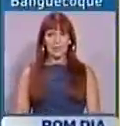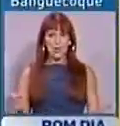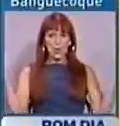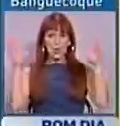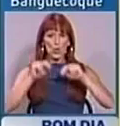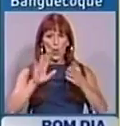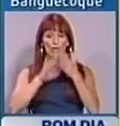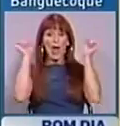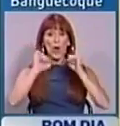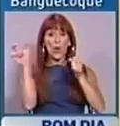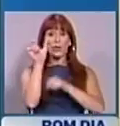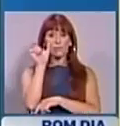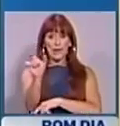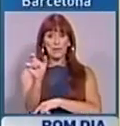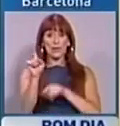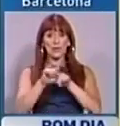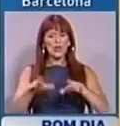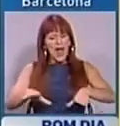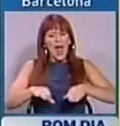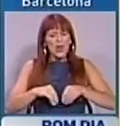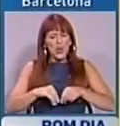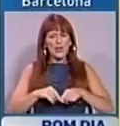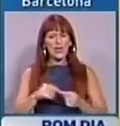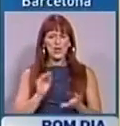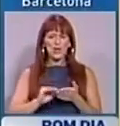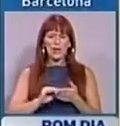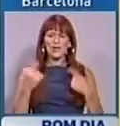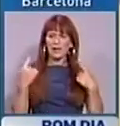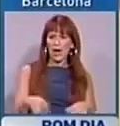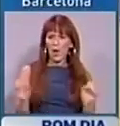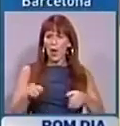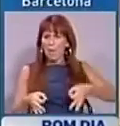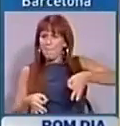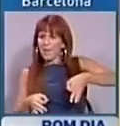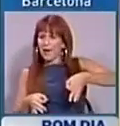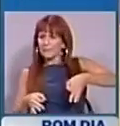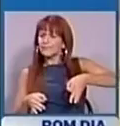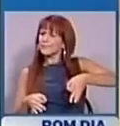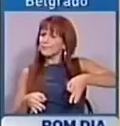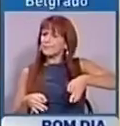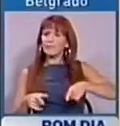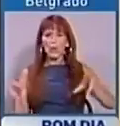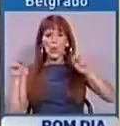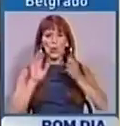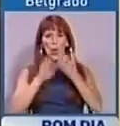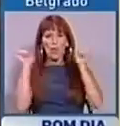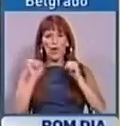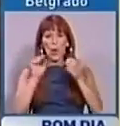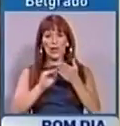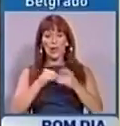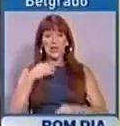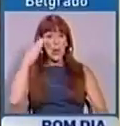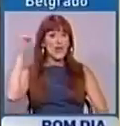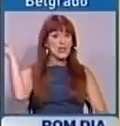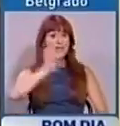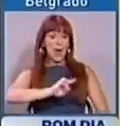Com o novo acordo ortográfico, a palavra adotar escreve-se com ou sem P? O novo acordo ortográfico, penso que não.